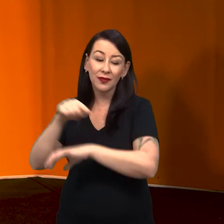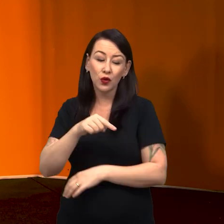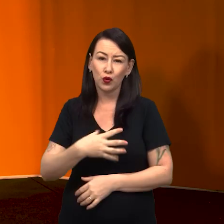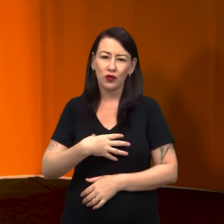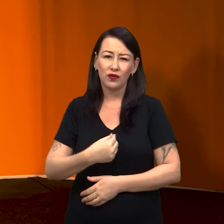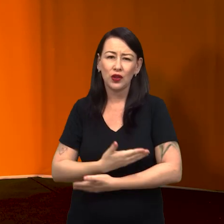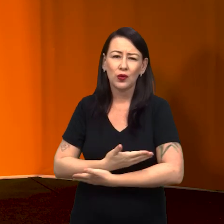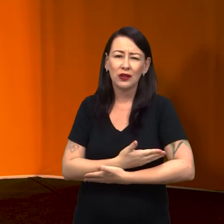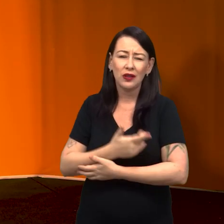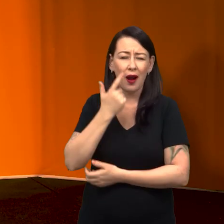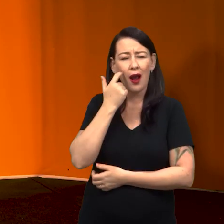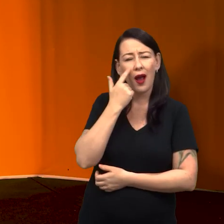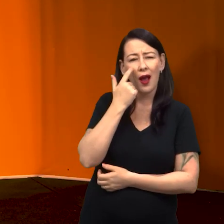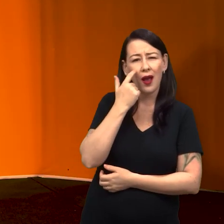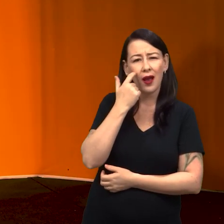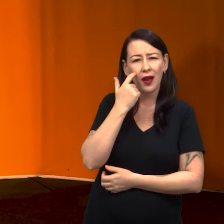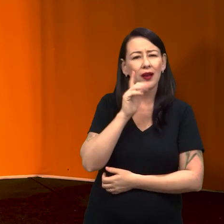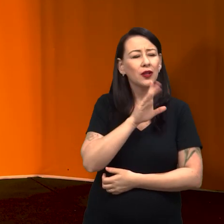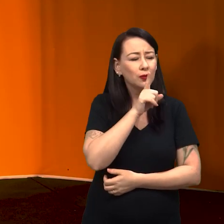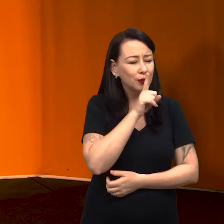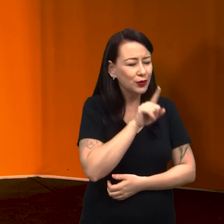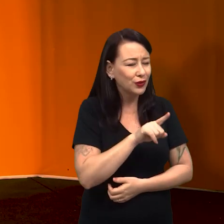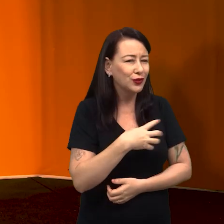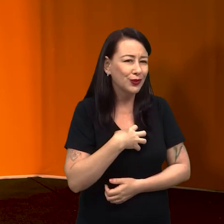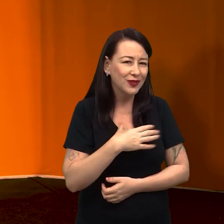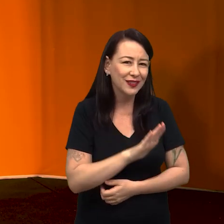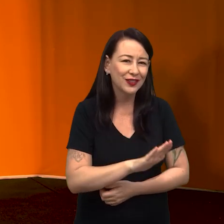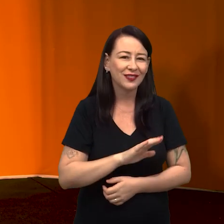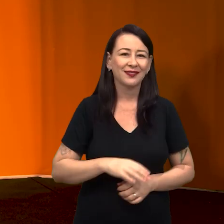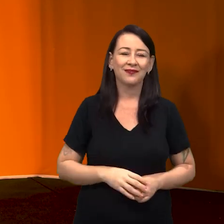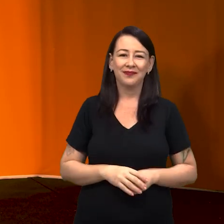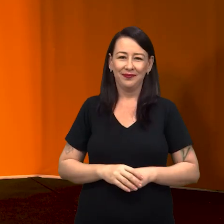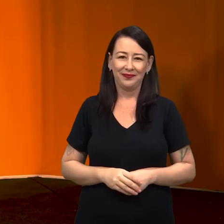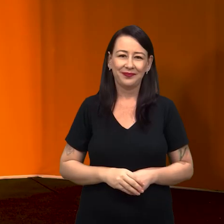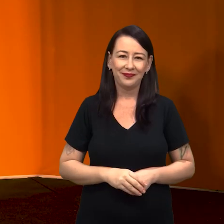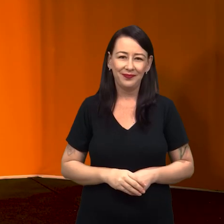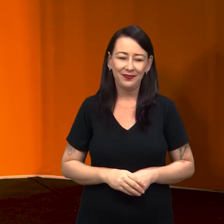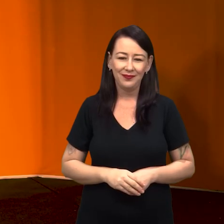o menino chorava do frio que sentia.